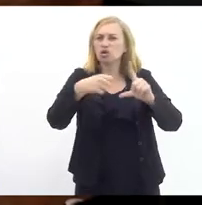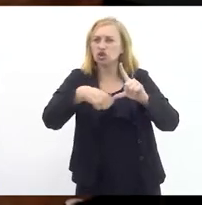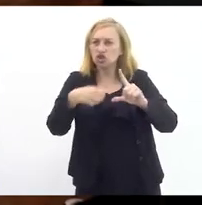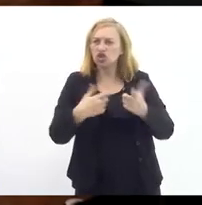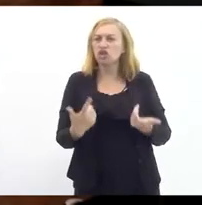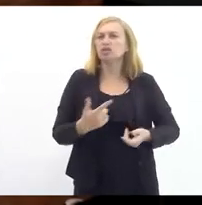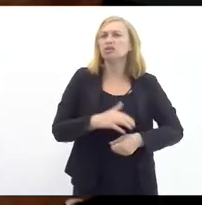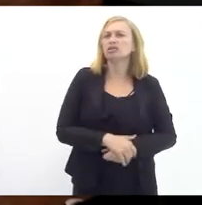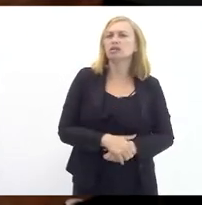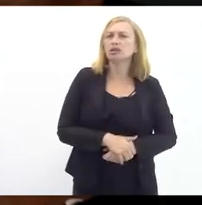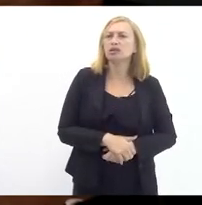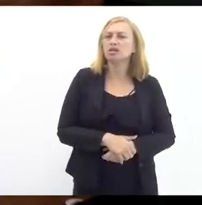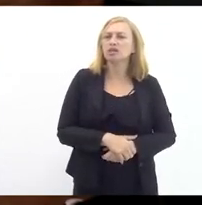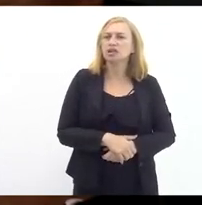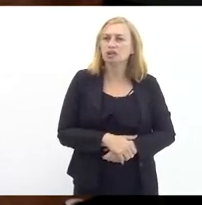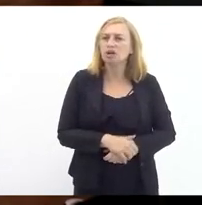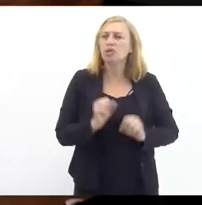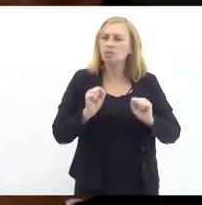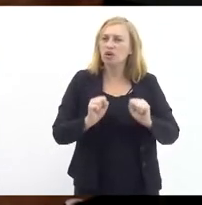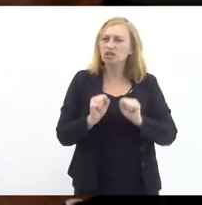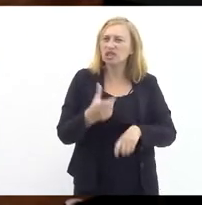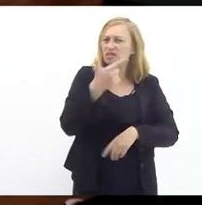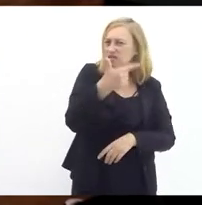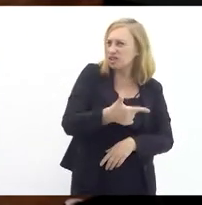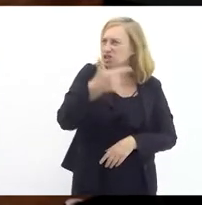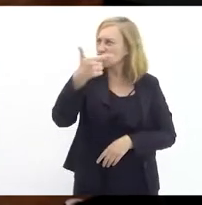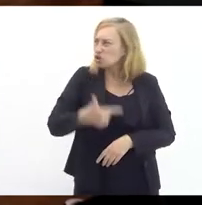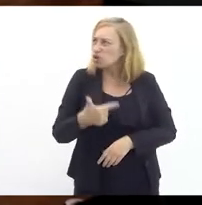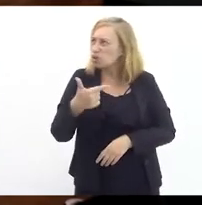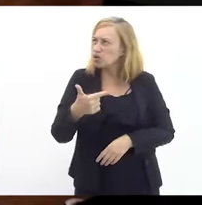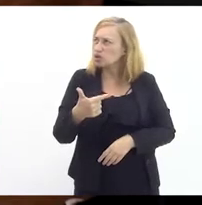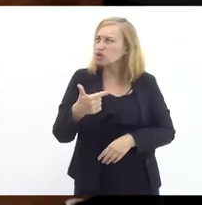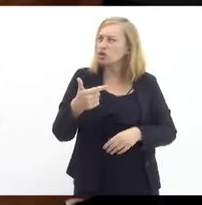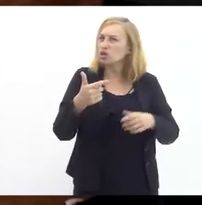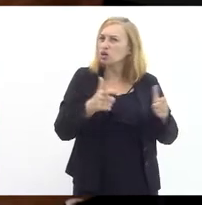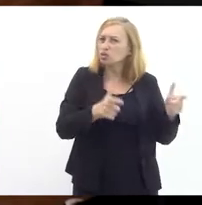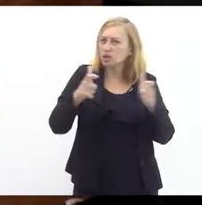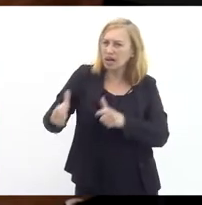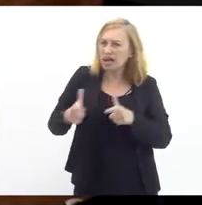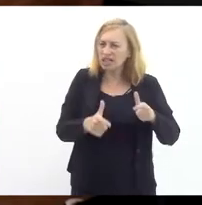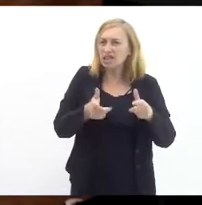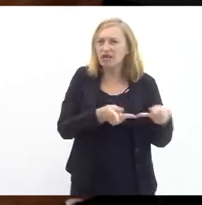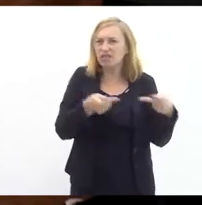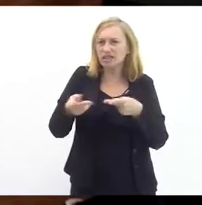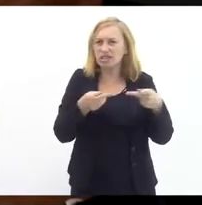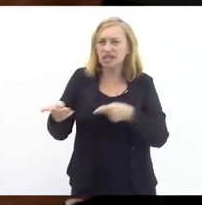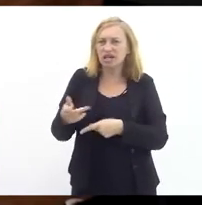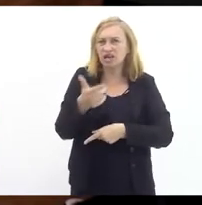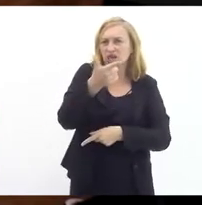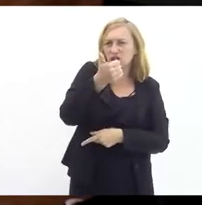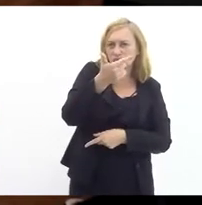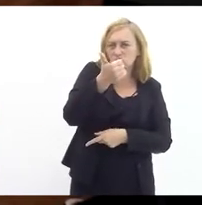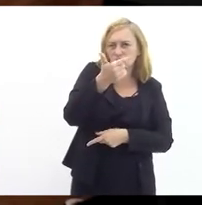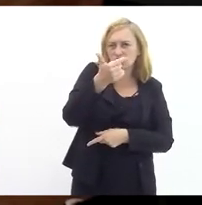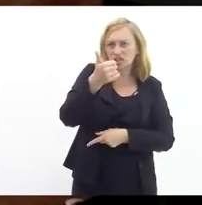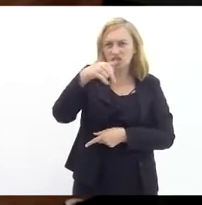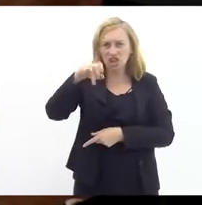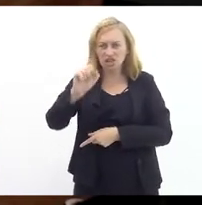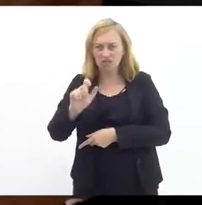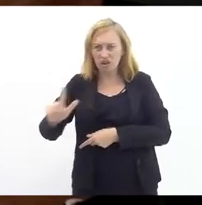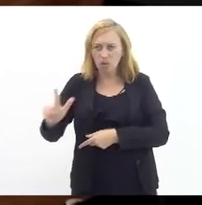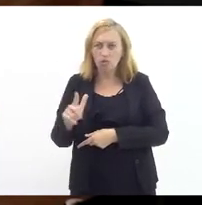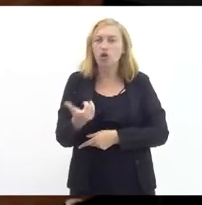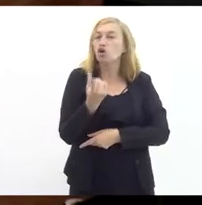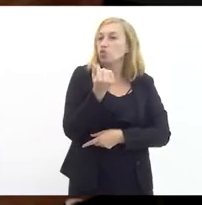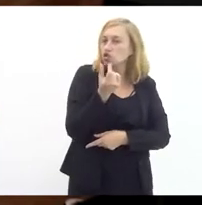para que, com o dinheiro, a gente possa fazer 22, são 22 pontos para passarelas e 12 passagens de nível, com o